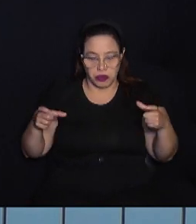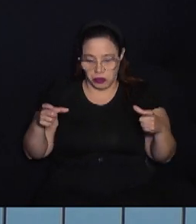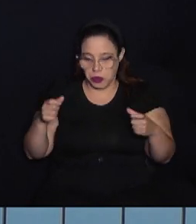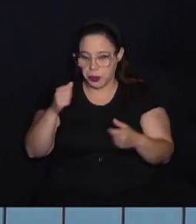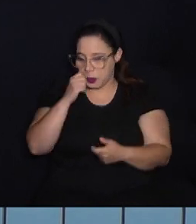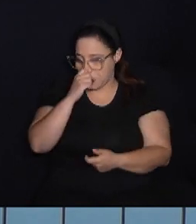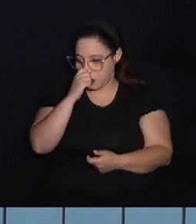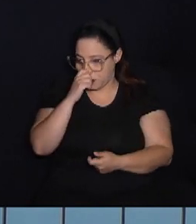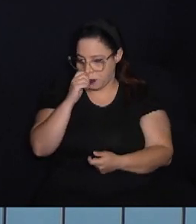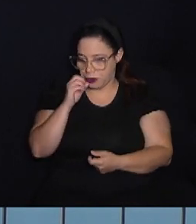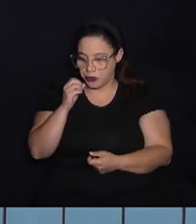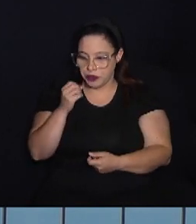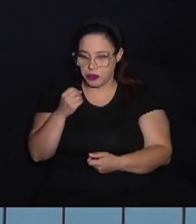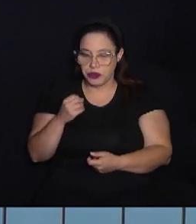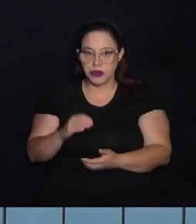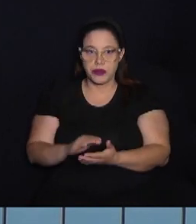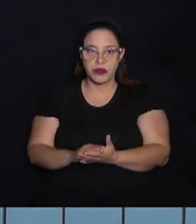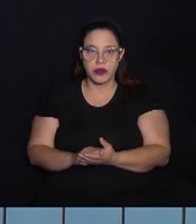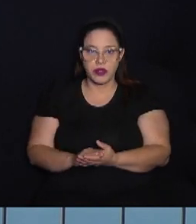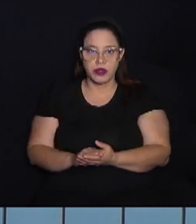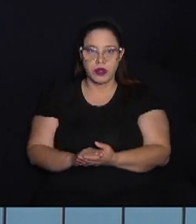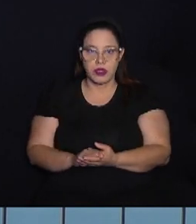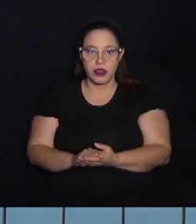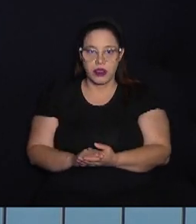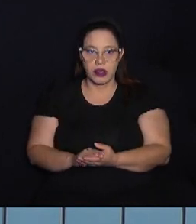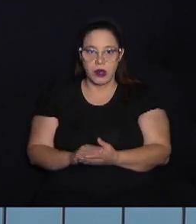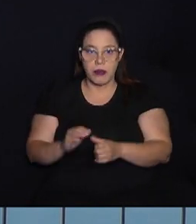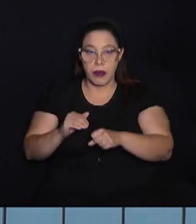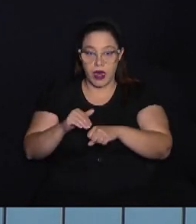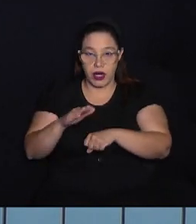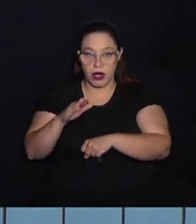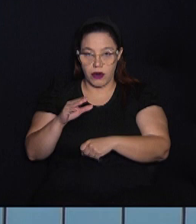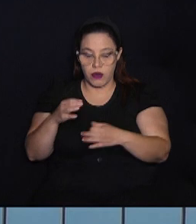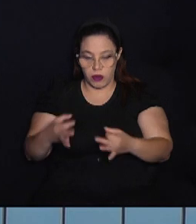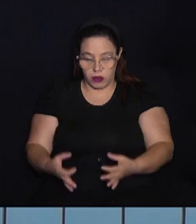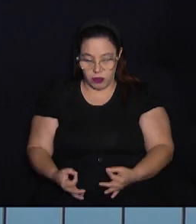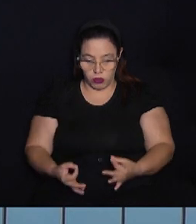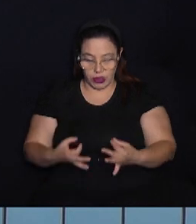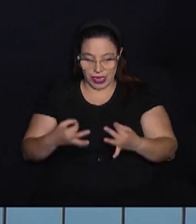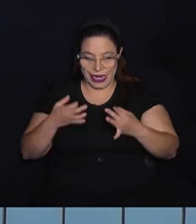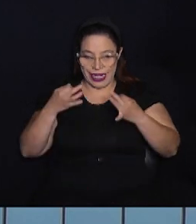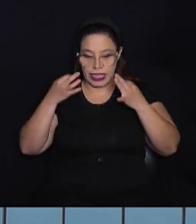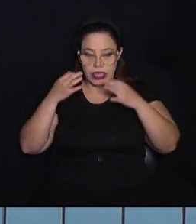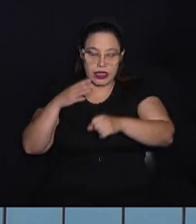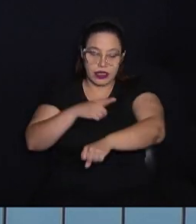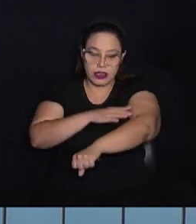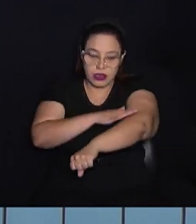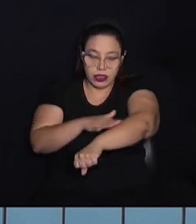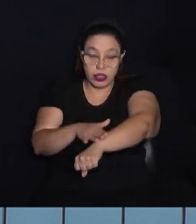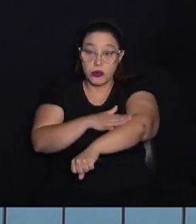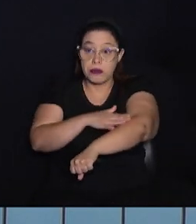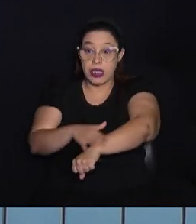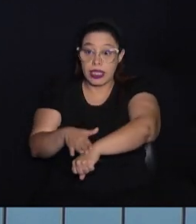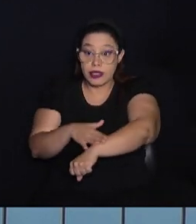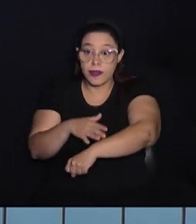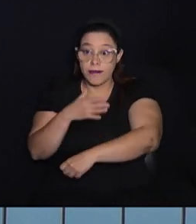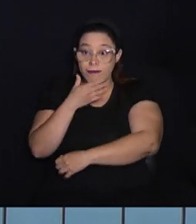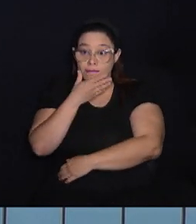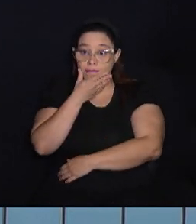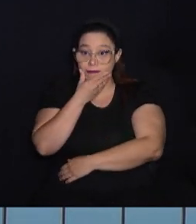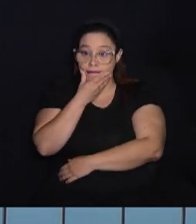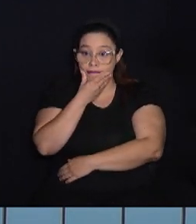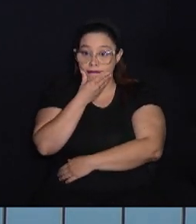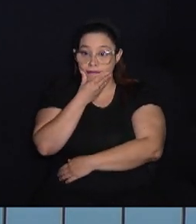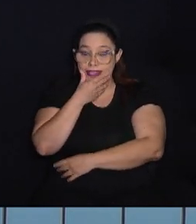que apresentam essas manchas, eles têm uma predisposição maior para o câncer de pele. Acho que isso é uma preocupação, né, bastante